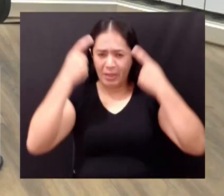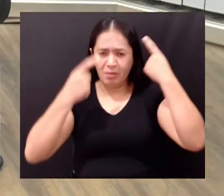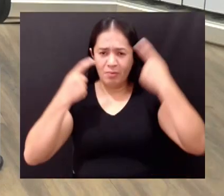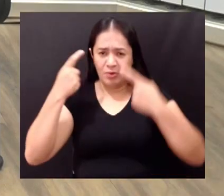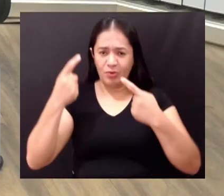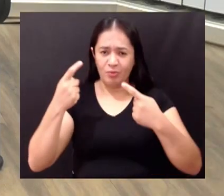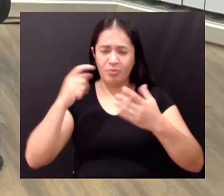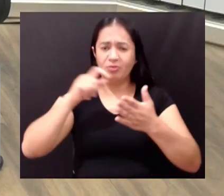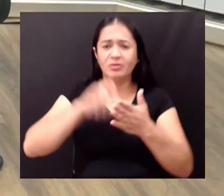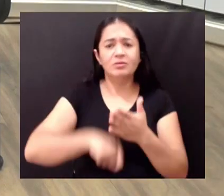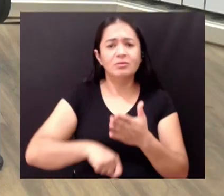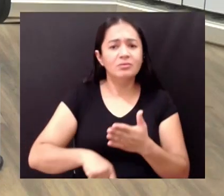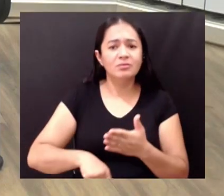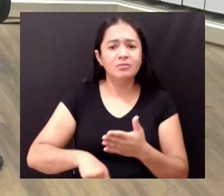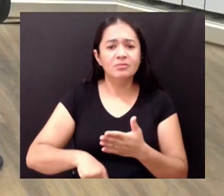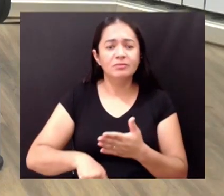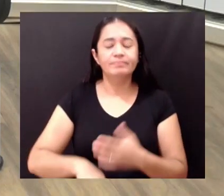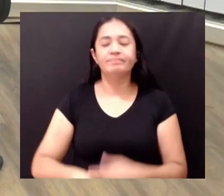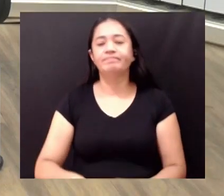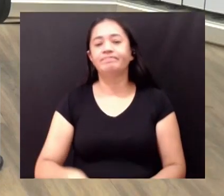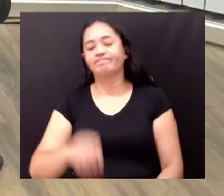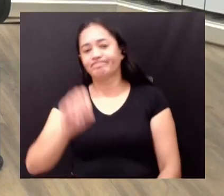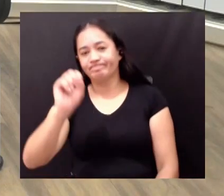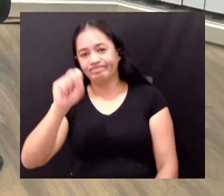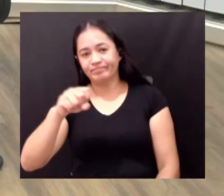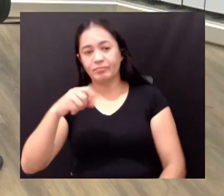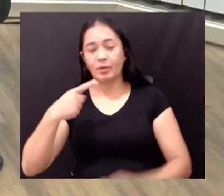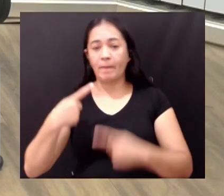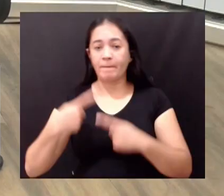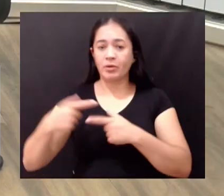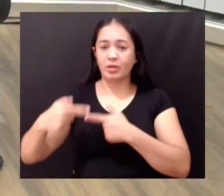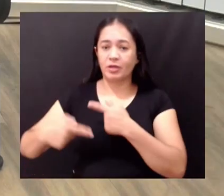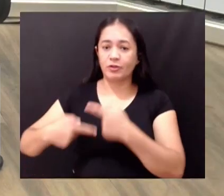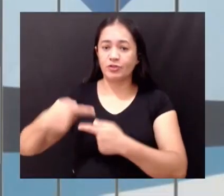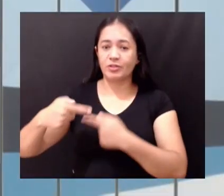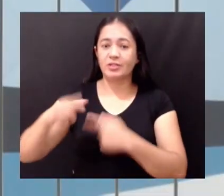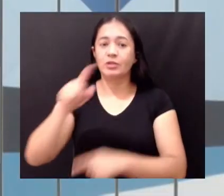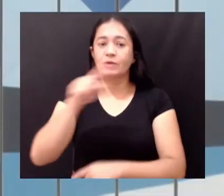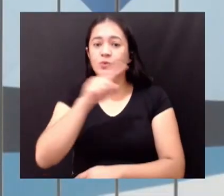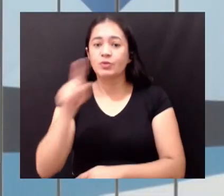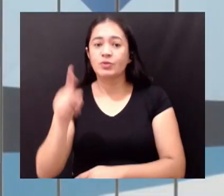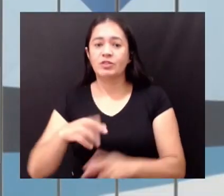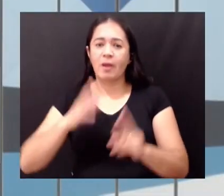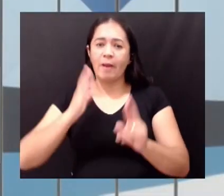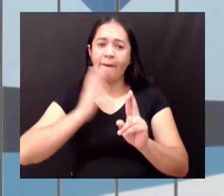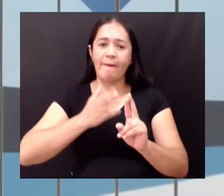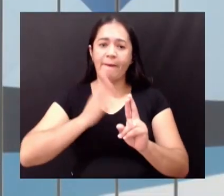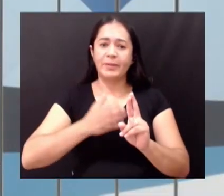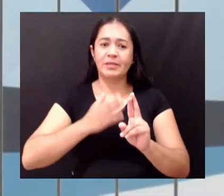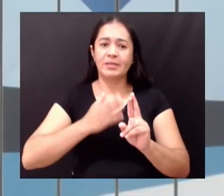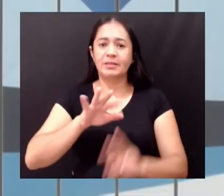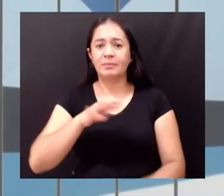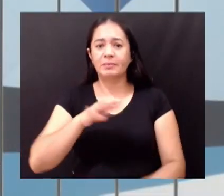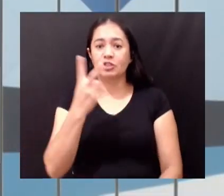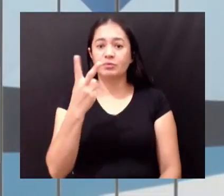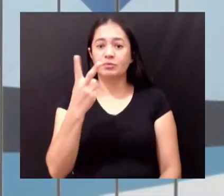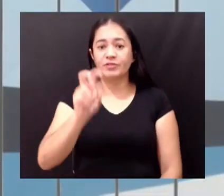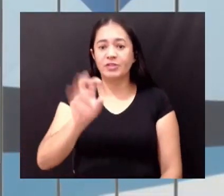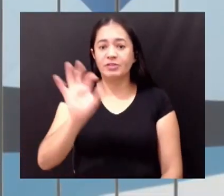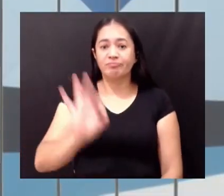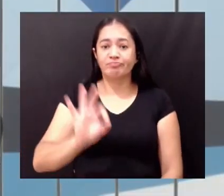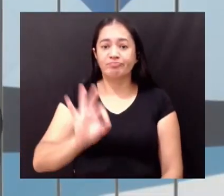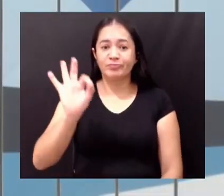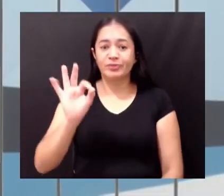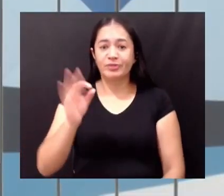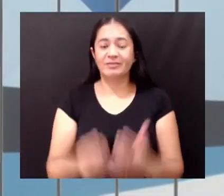contratações. Sem dúvida. A geração Z hoje ela já representa mais ou menos 25% da força de trabalho das empresas, né? Hoje eles